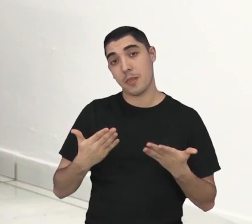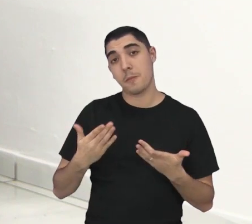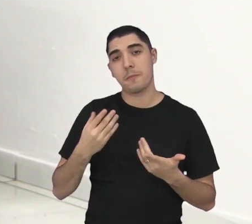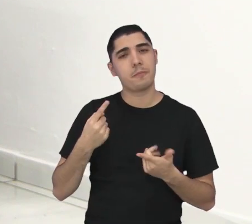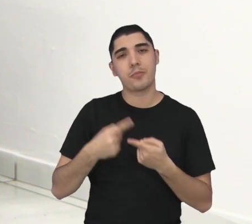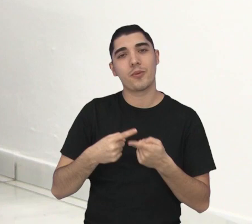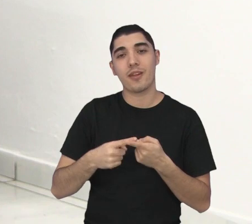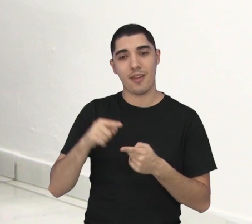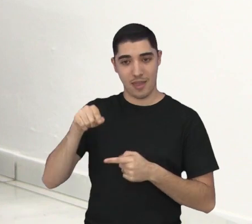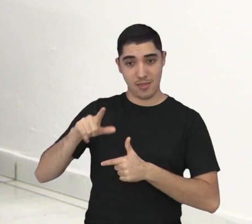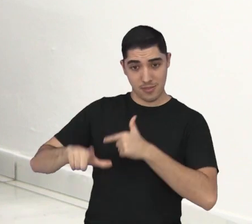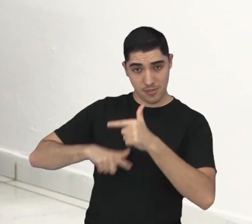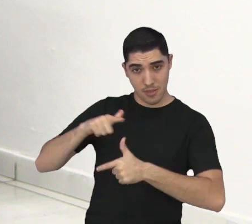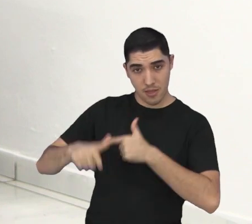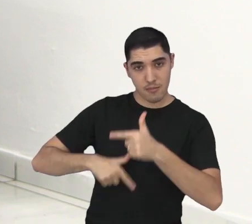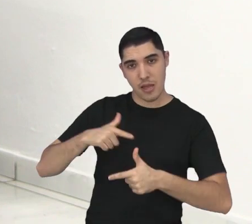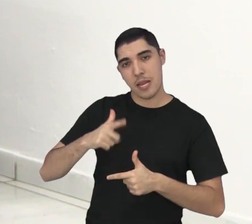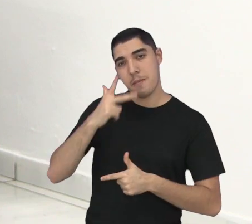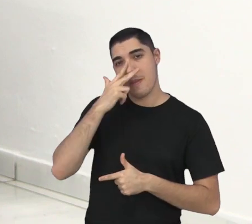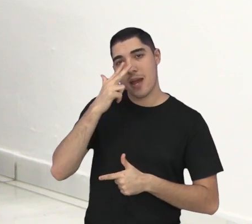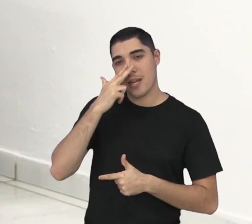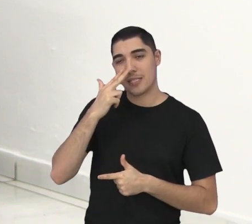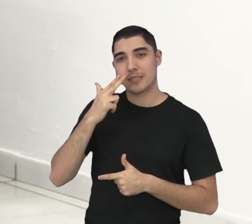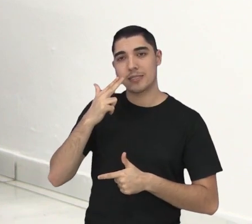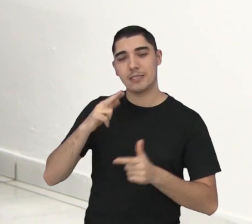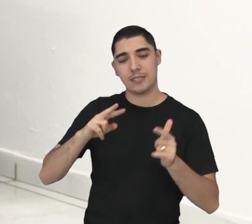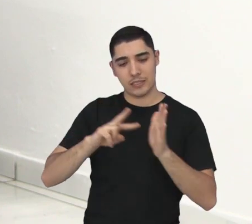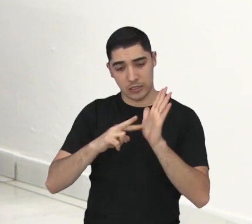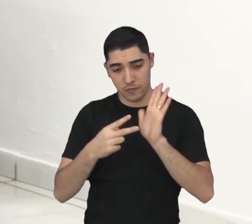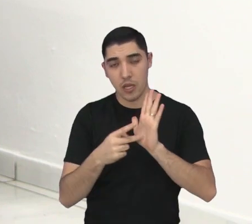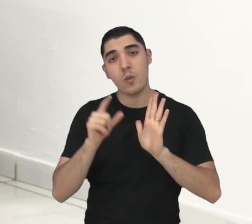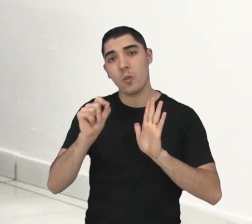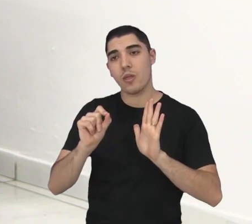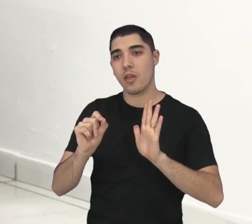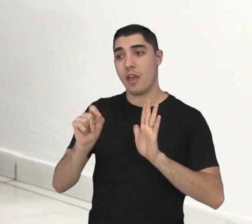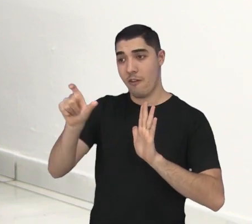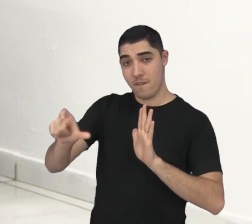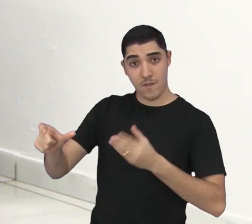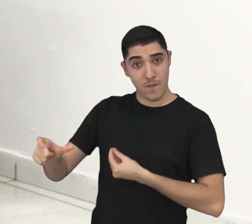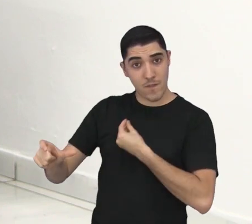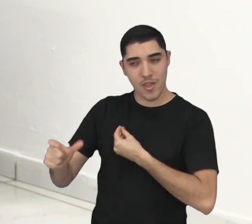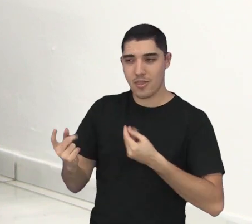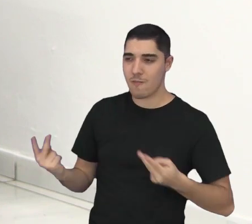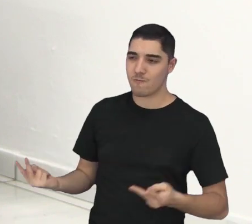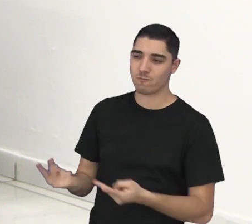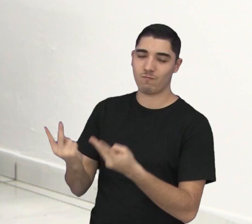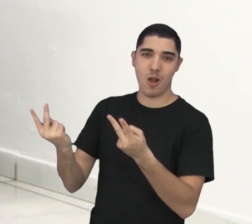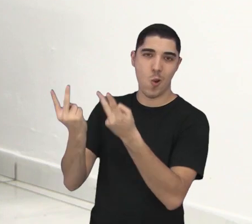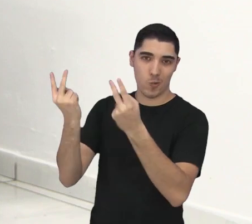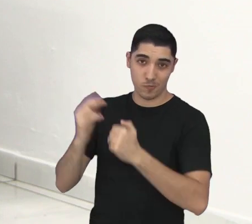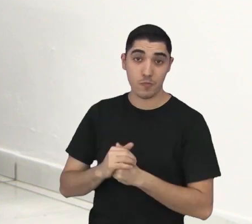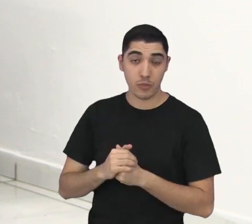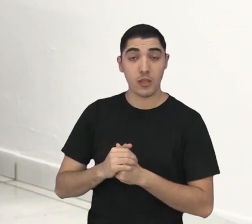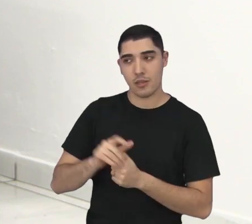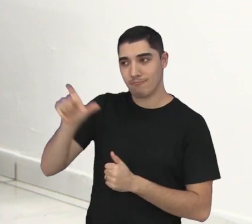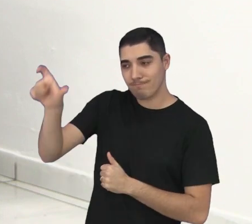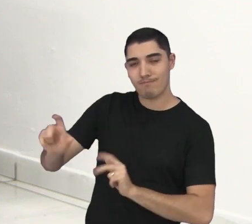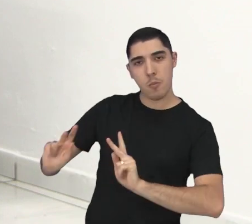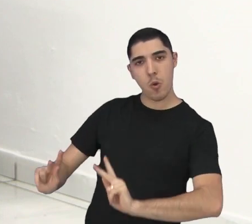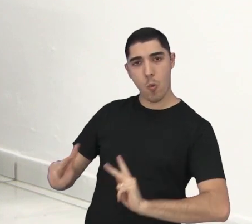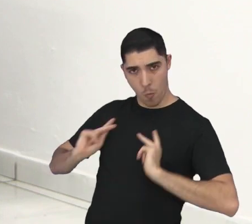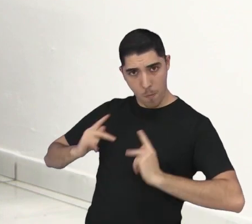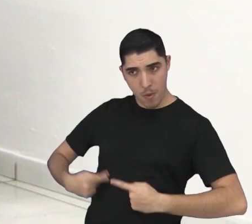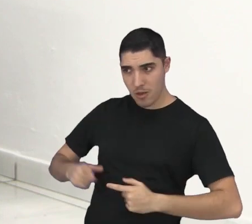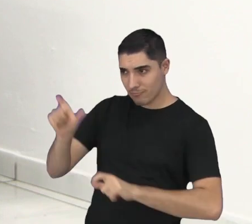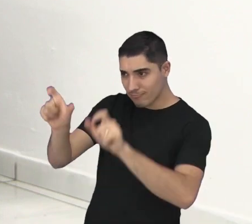tá? Porque esse serviço significa dar valor à vida, em primeiro lugar, e